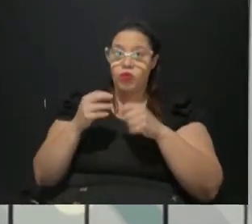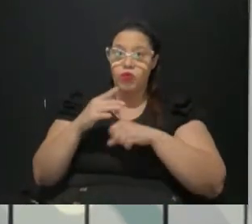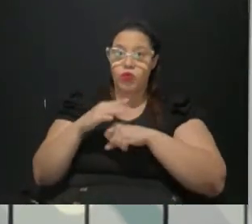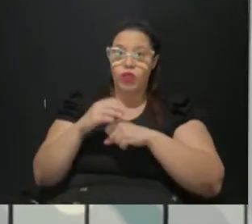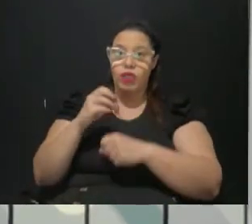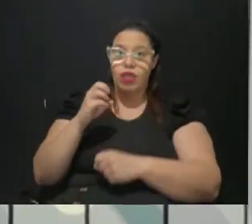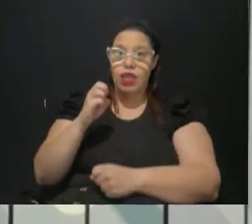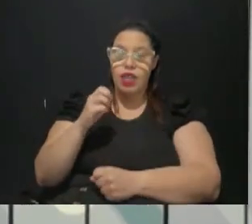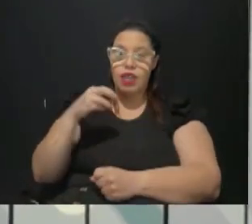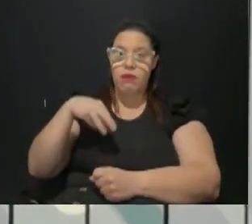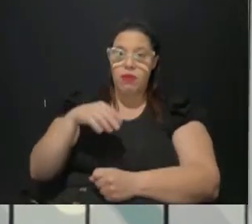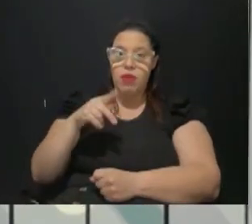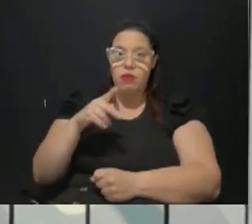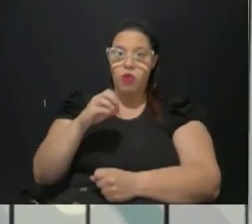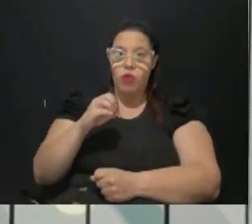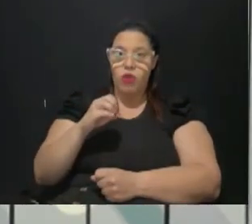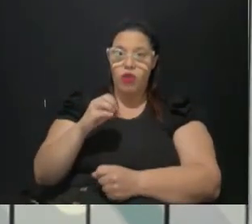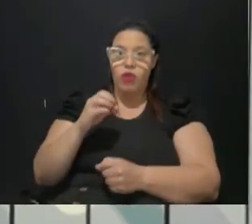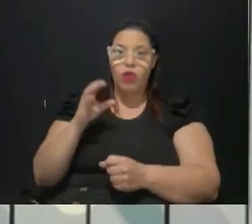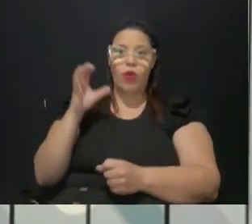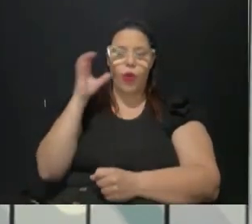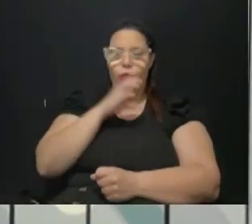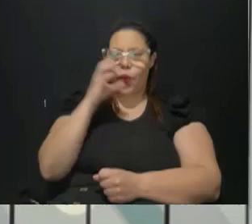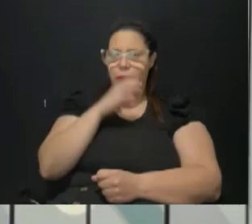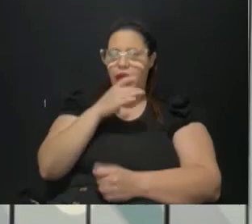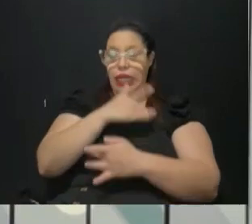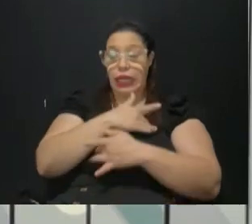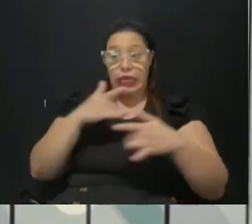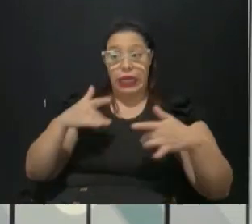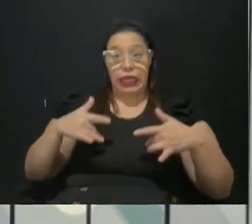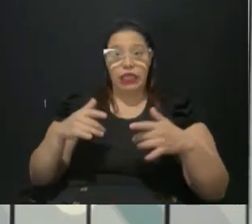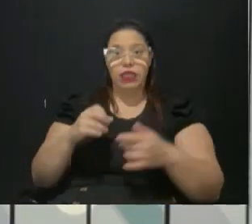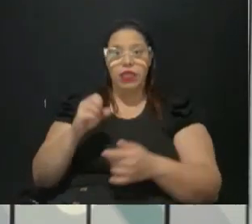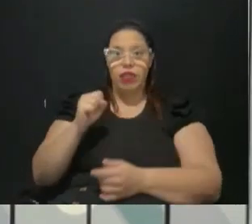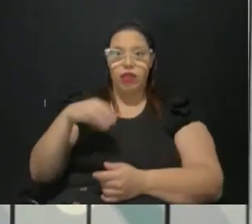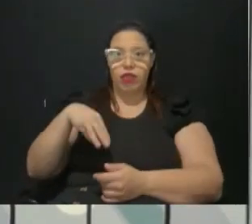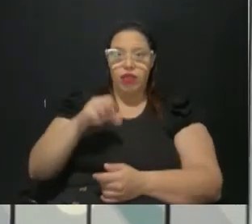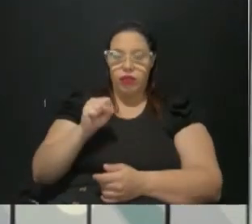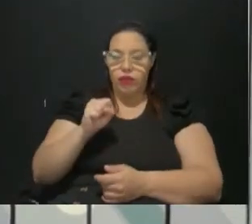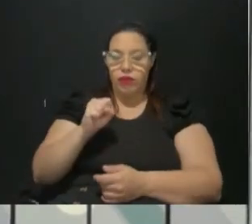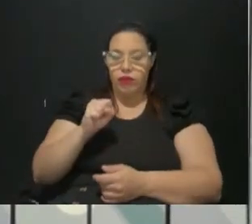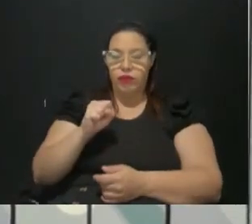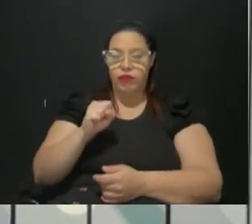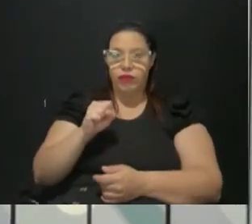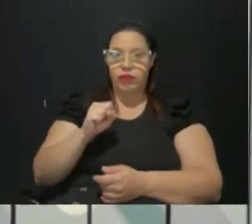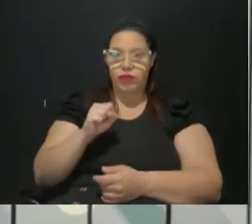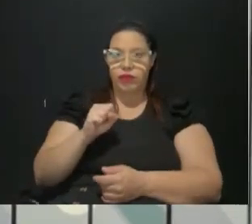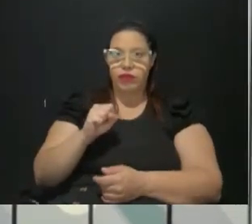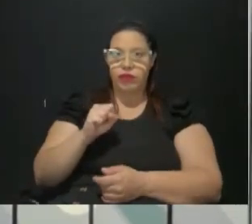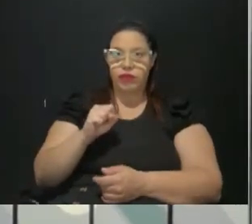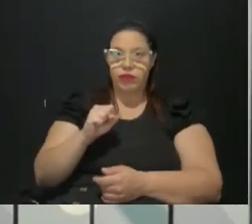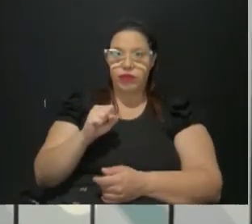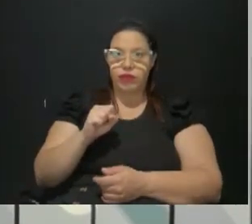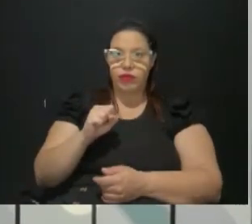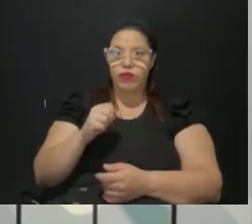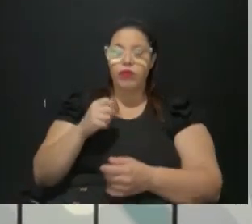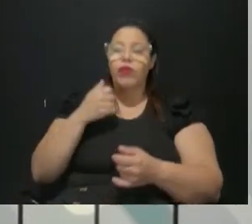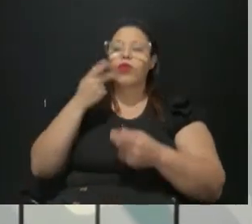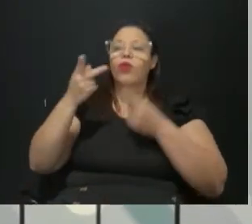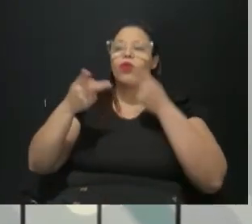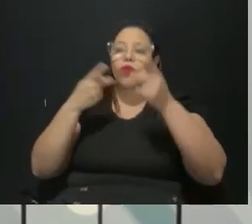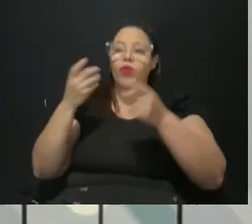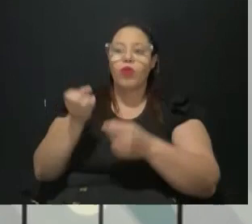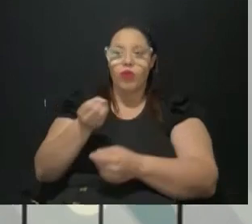de Mpox como uma emergência de saúde. A OMS, a Organização Mundial da Saúde,